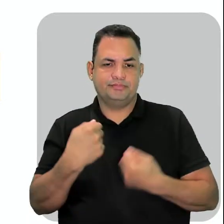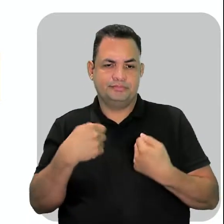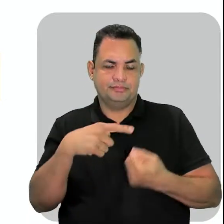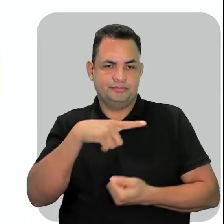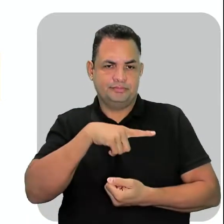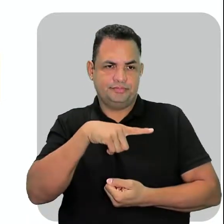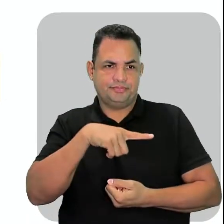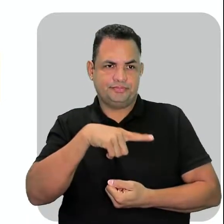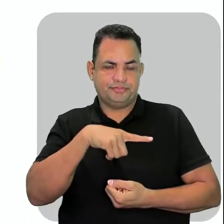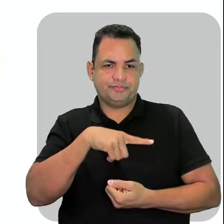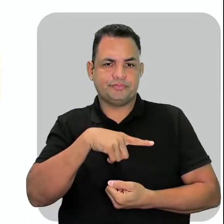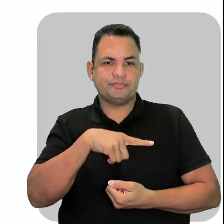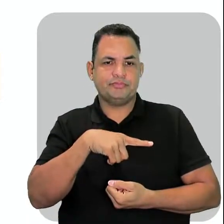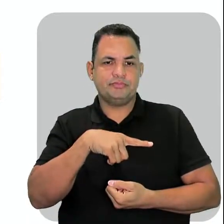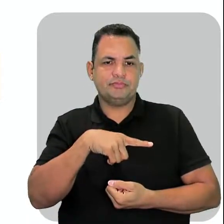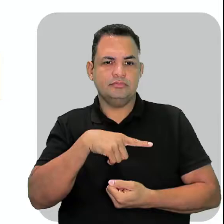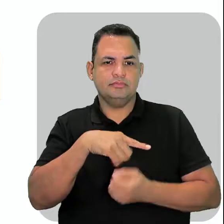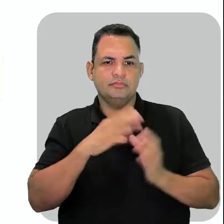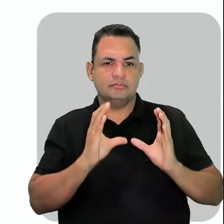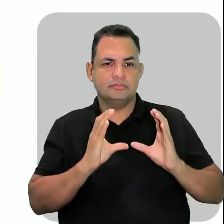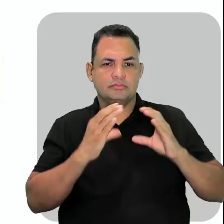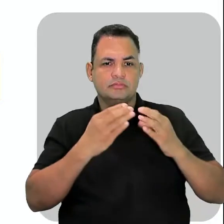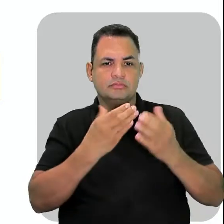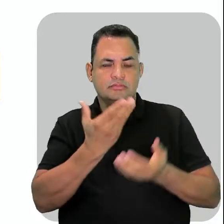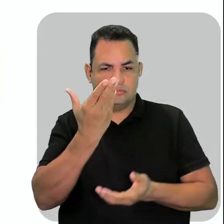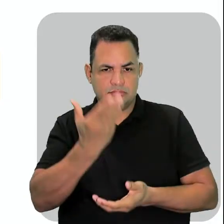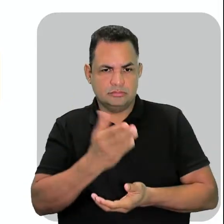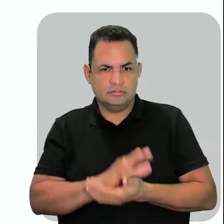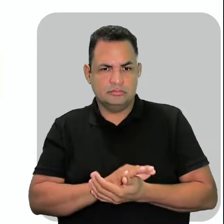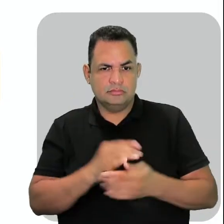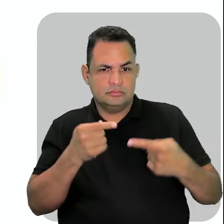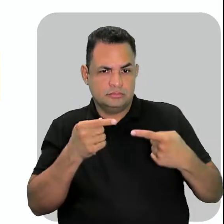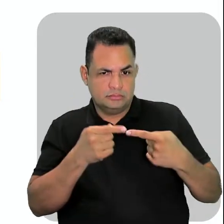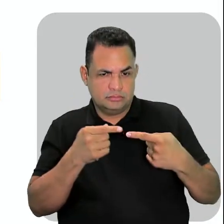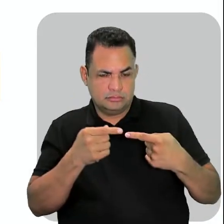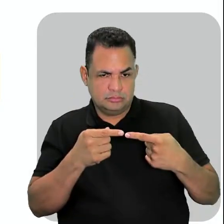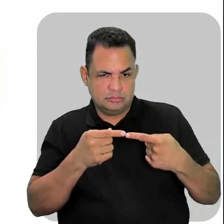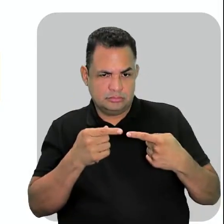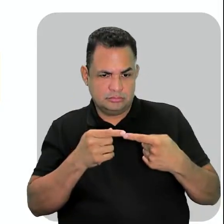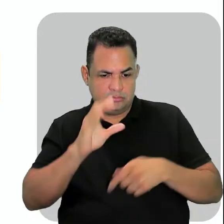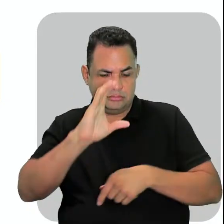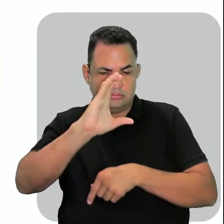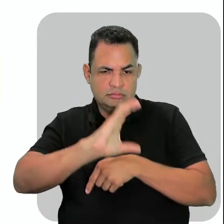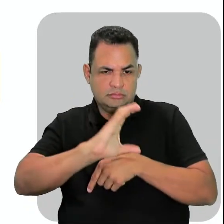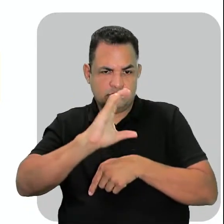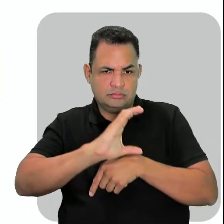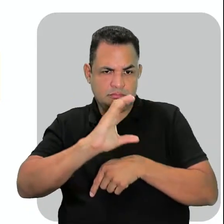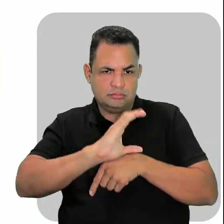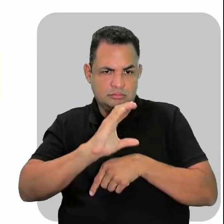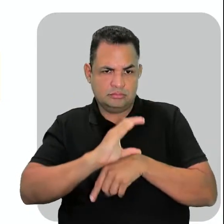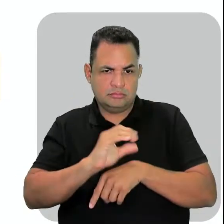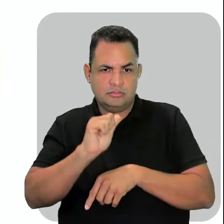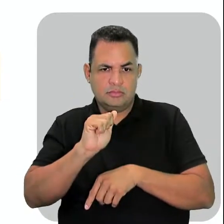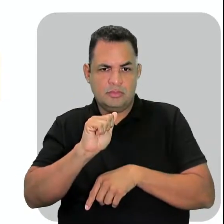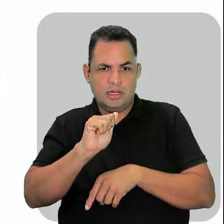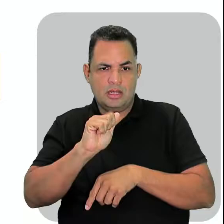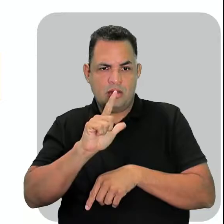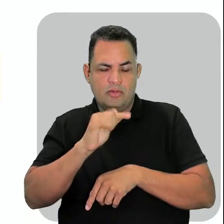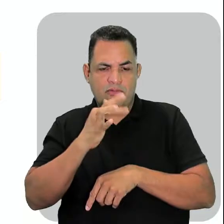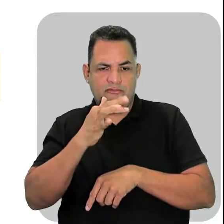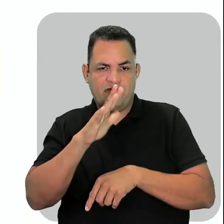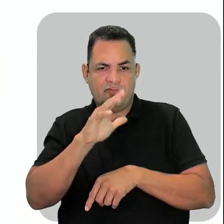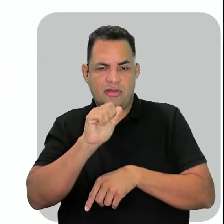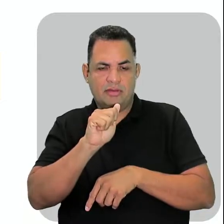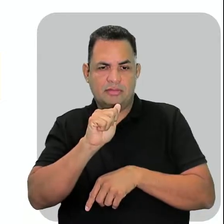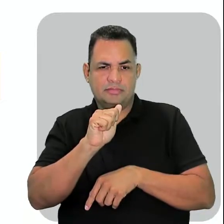que ter esses grupos orgânicos ligados ao carbono alfa. Eu vou ter ligado